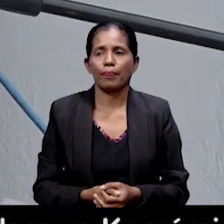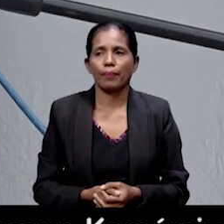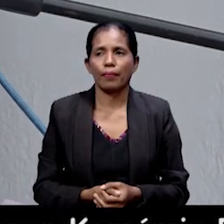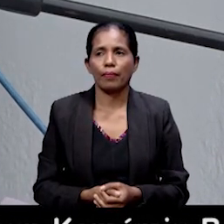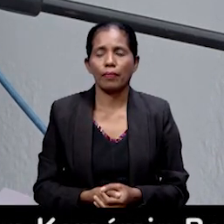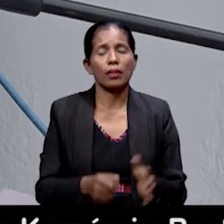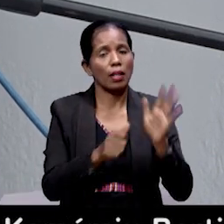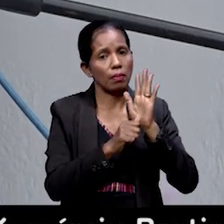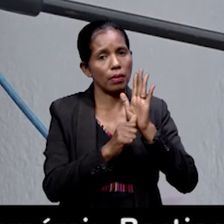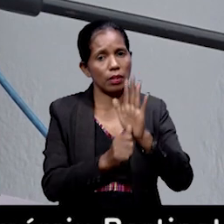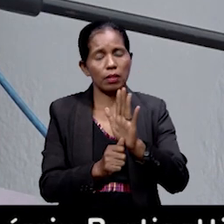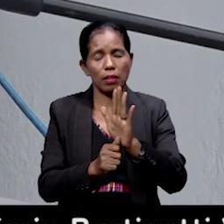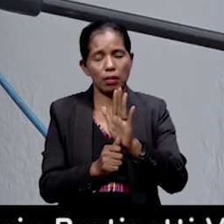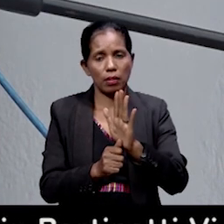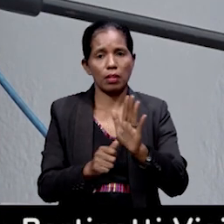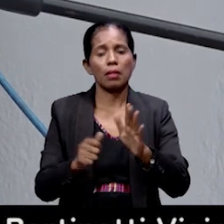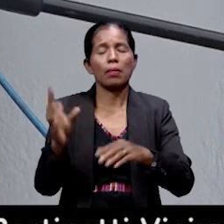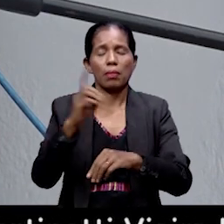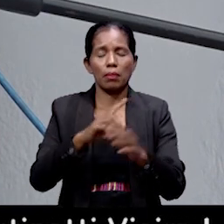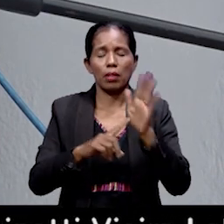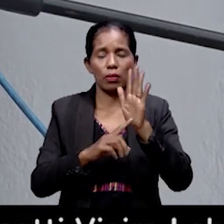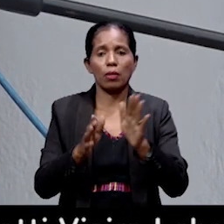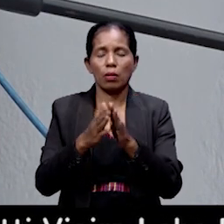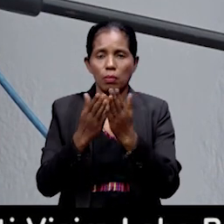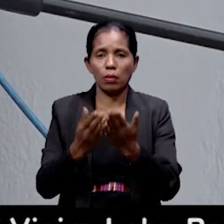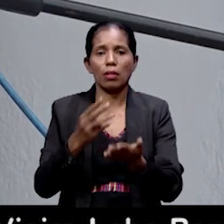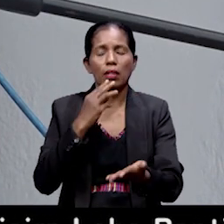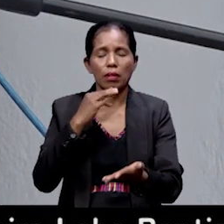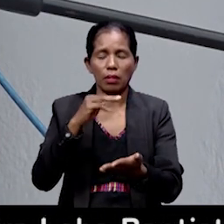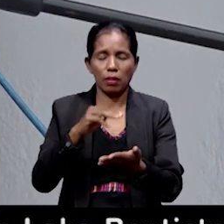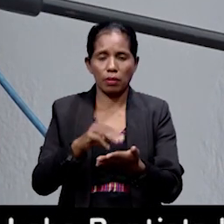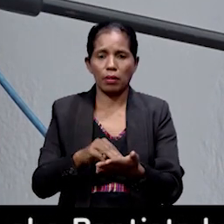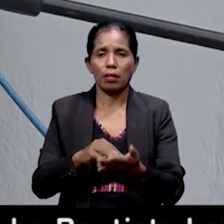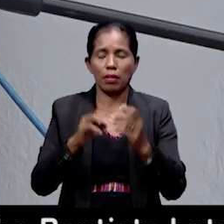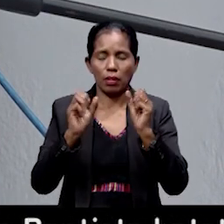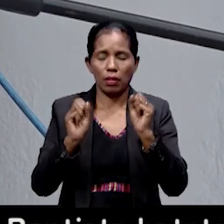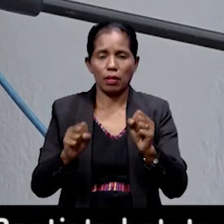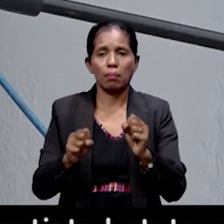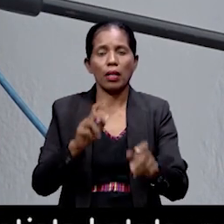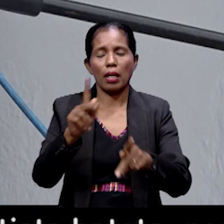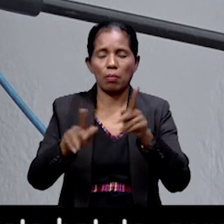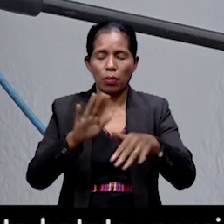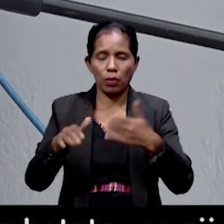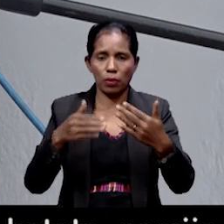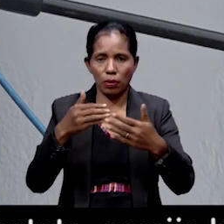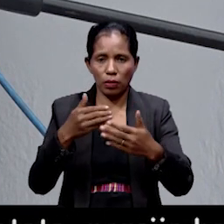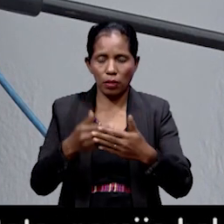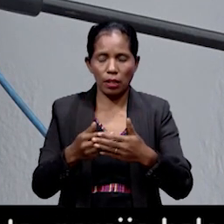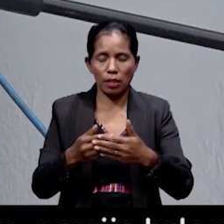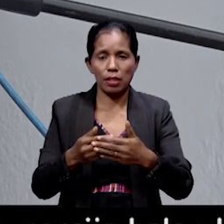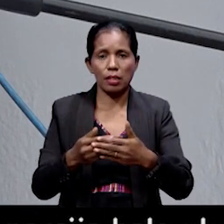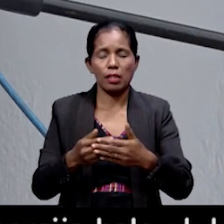A presente edição da Feira do Livro faz uma homenagem aos 25 anos da comunidade dos países de língua